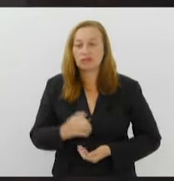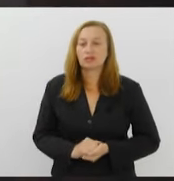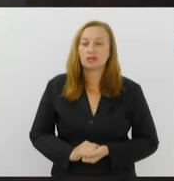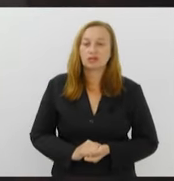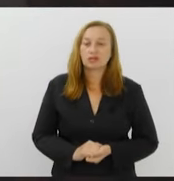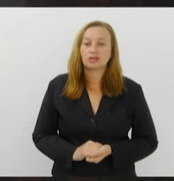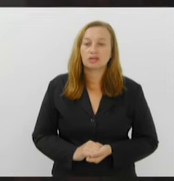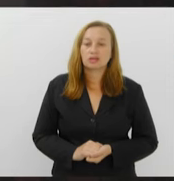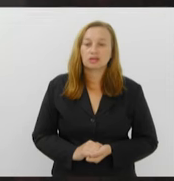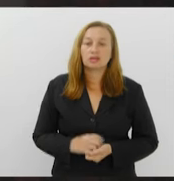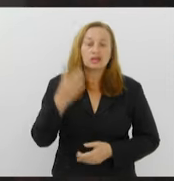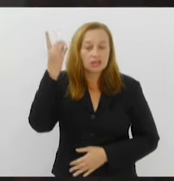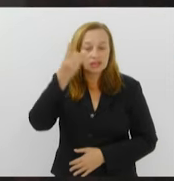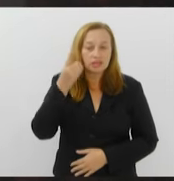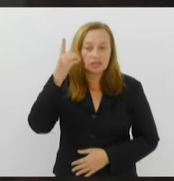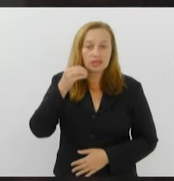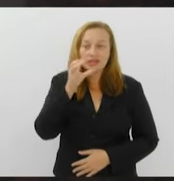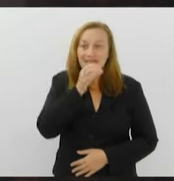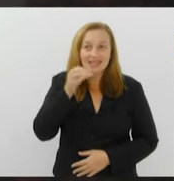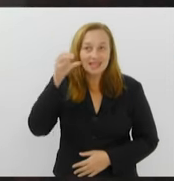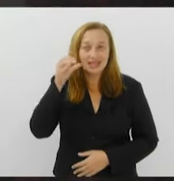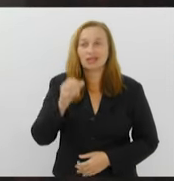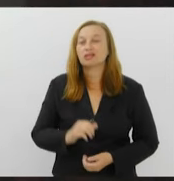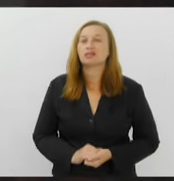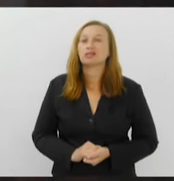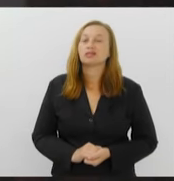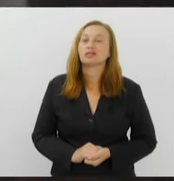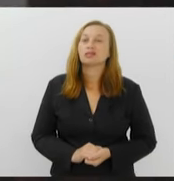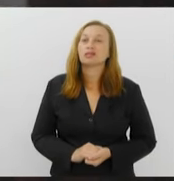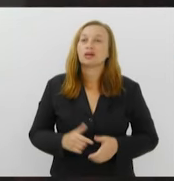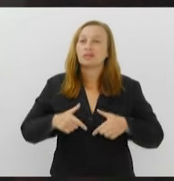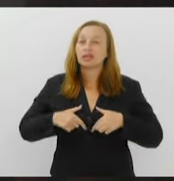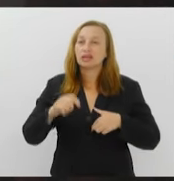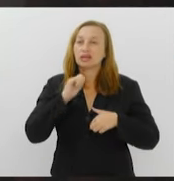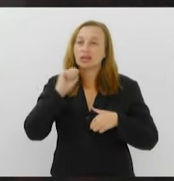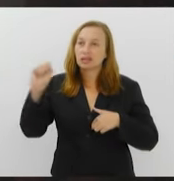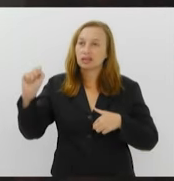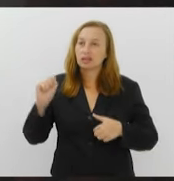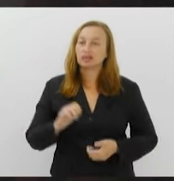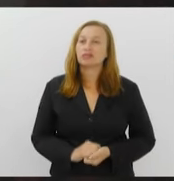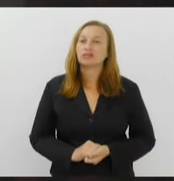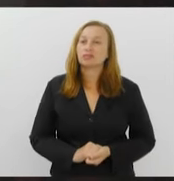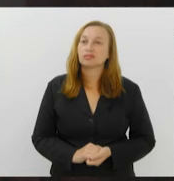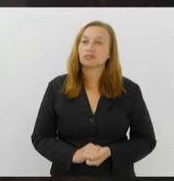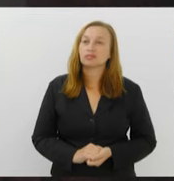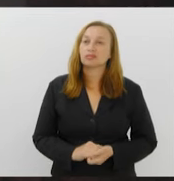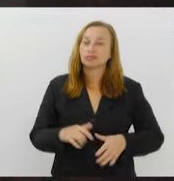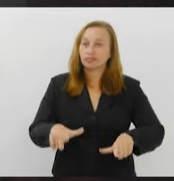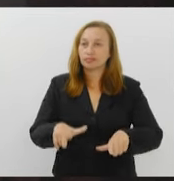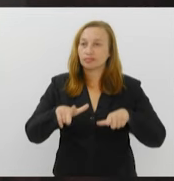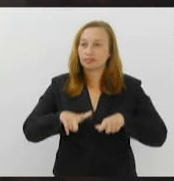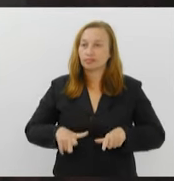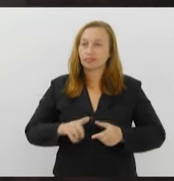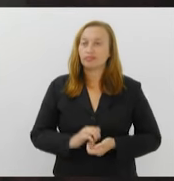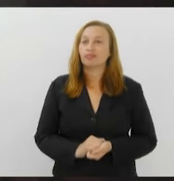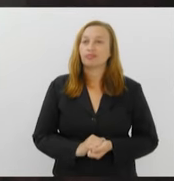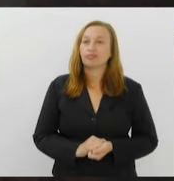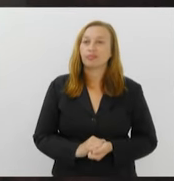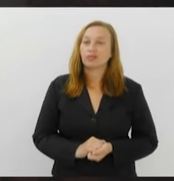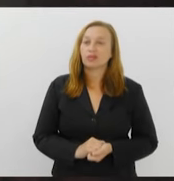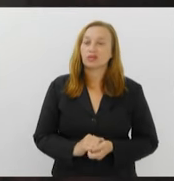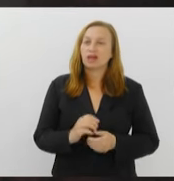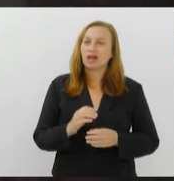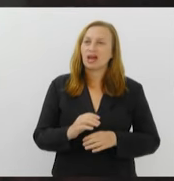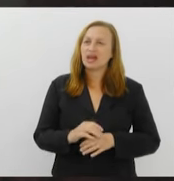de autoria da deputada Célia Jordão, que concede a medalha Tiradentes e seu respectivo diploma à nobre